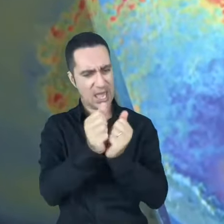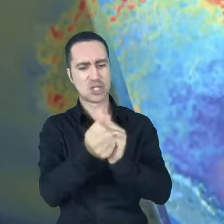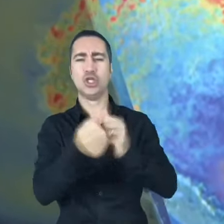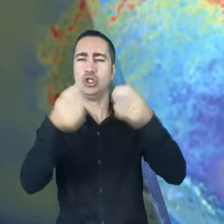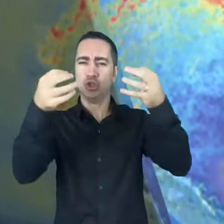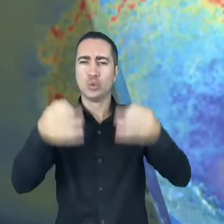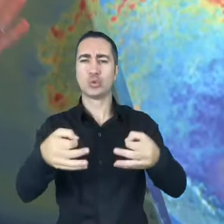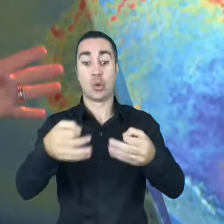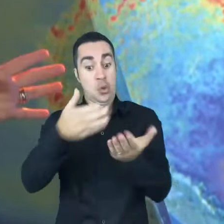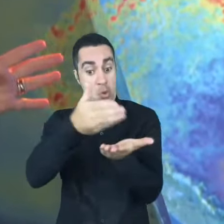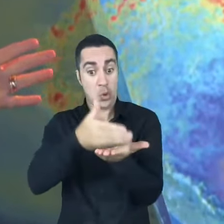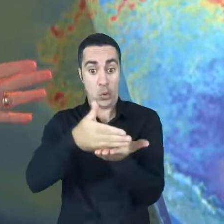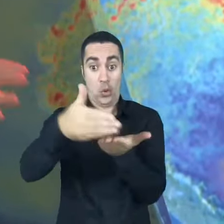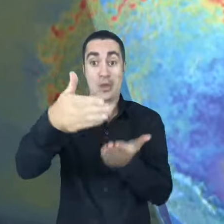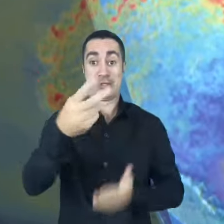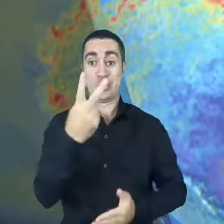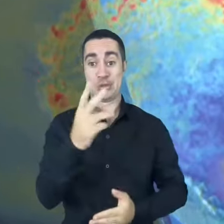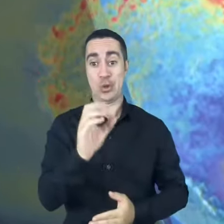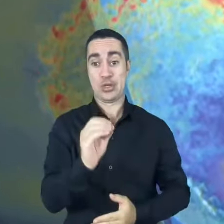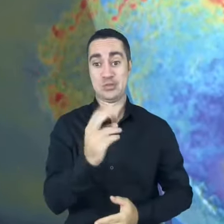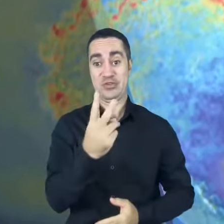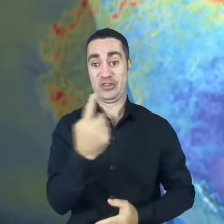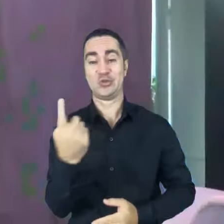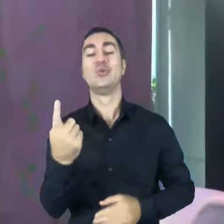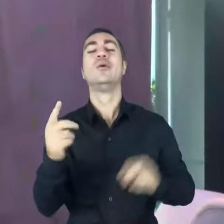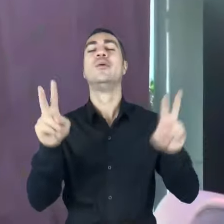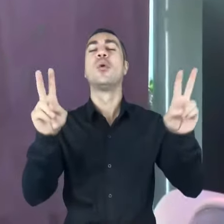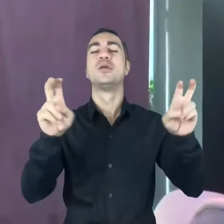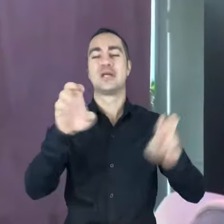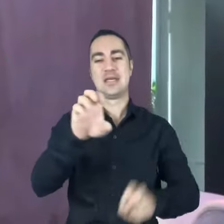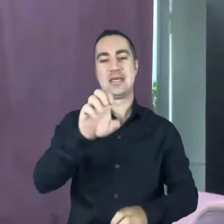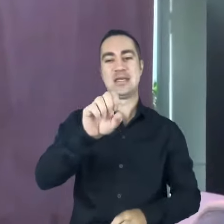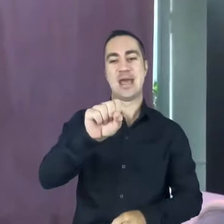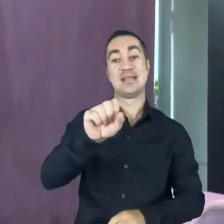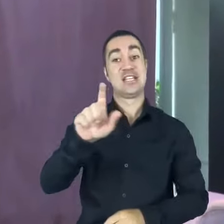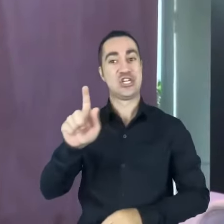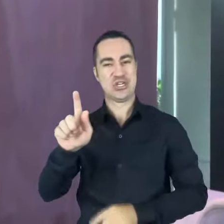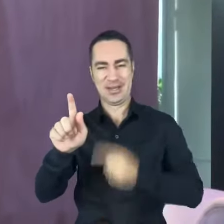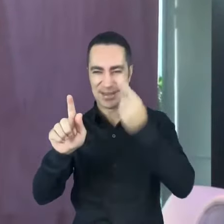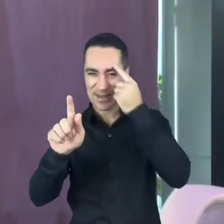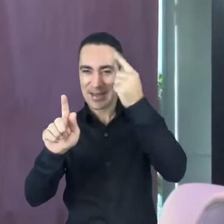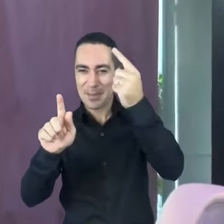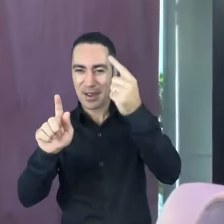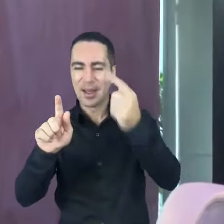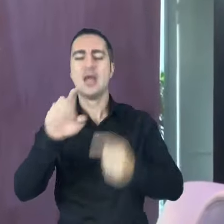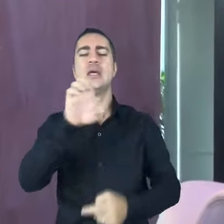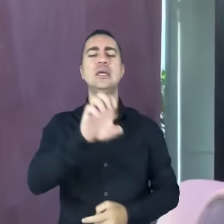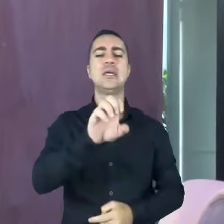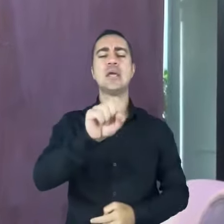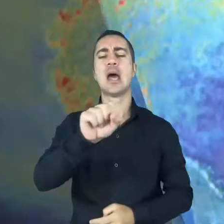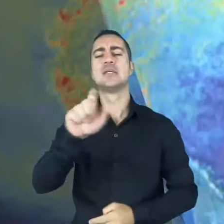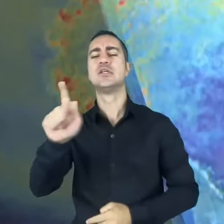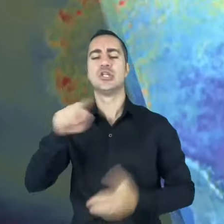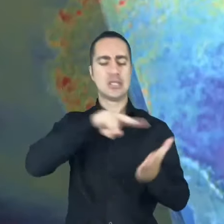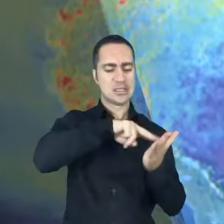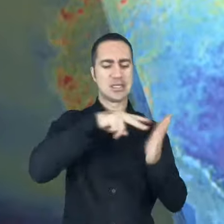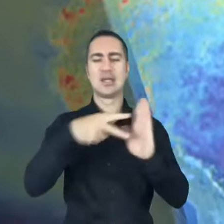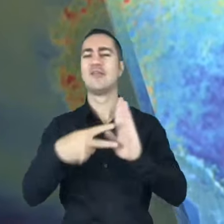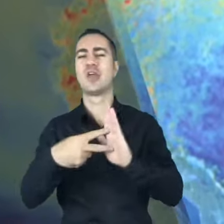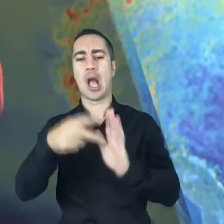com o conceito de ESG, o acrônimo de Ambiental, Social e